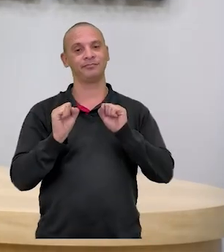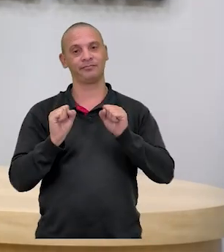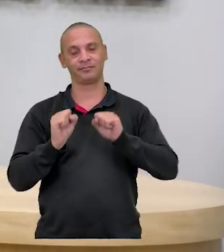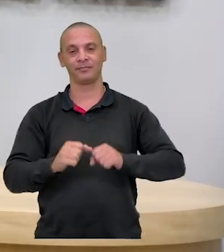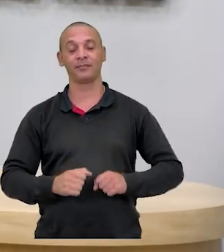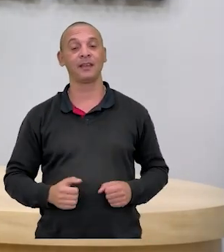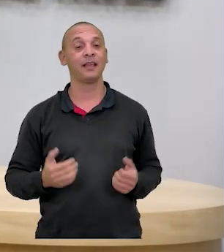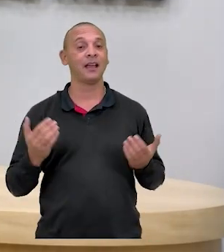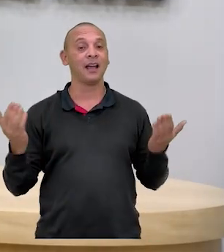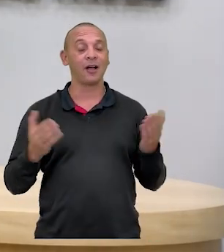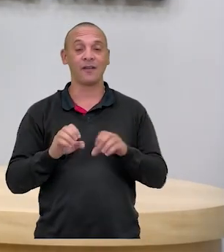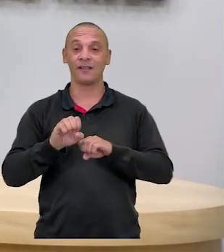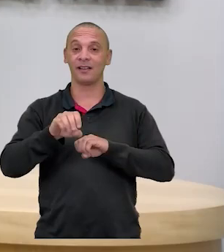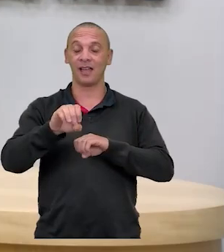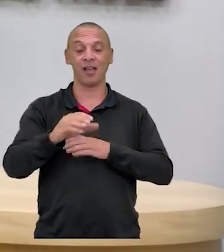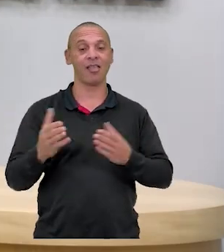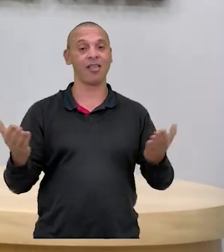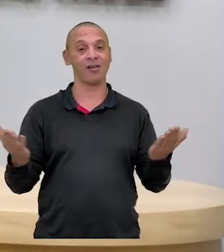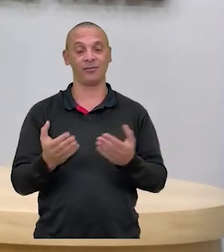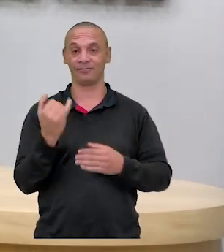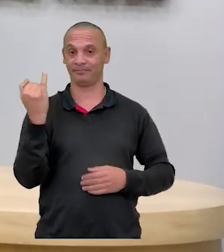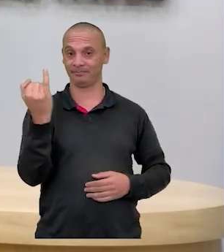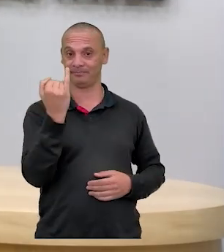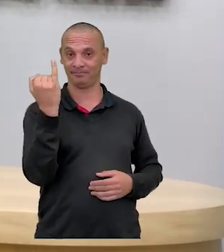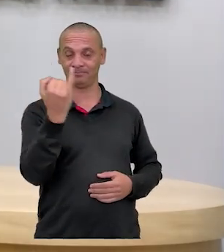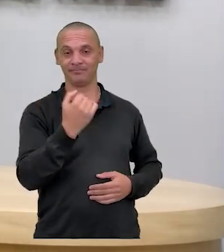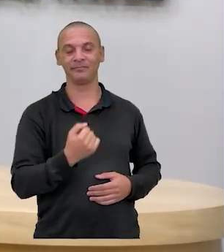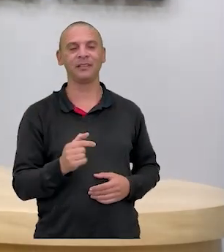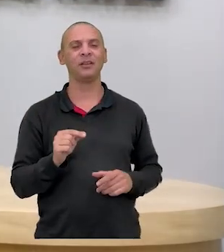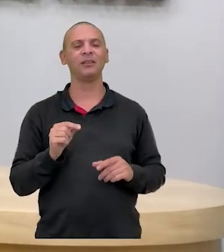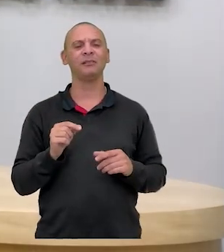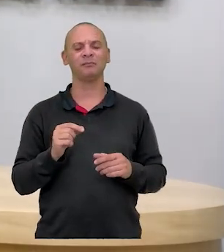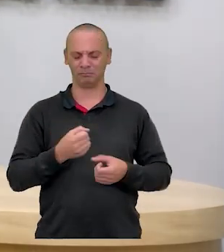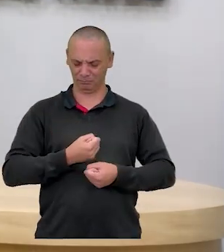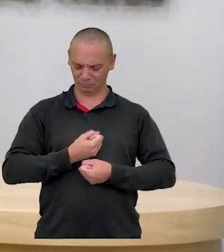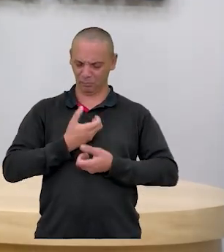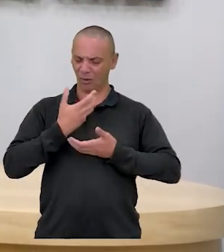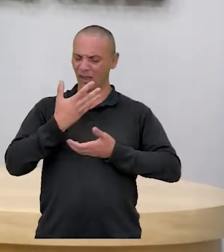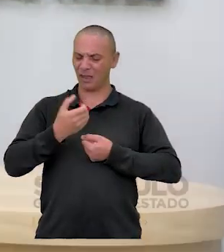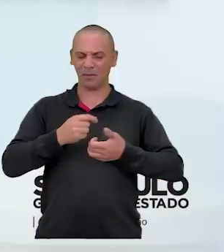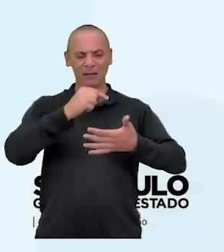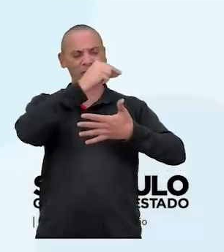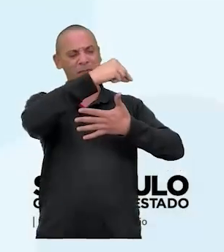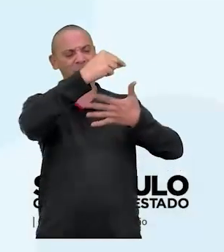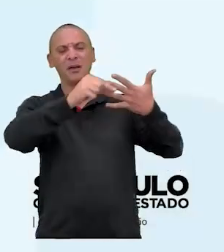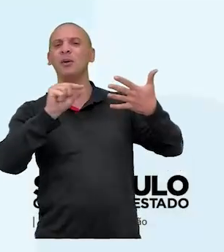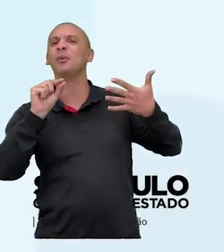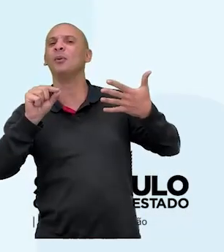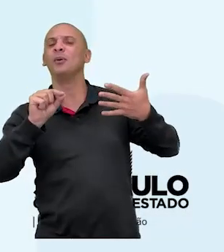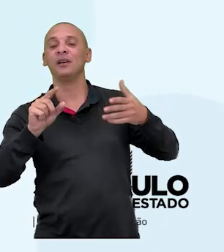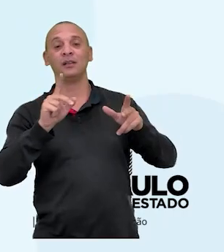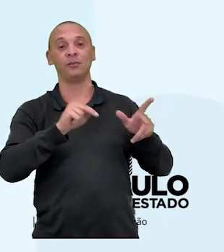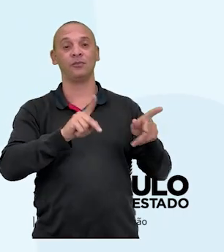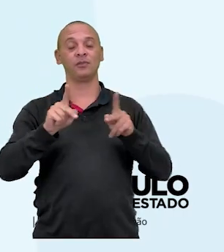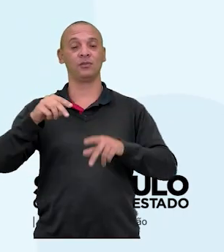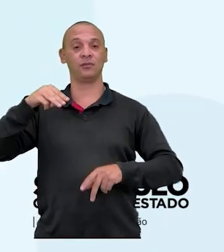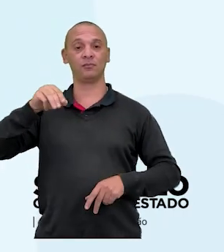CMSP_EM. Mas vamos de aula hoje, que é o que interessa, o que cabe no poema, com o professor Mauro Marcel.